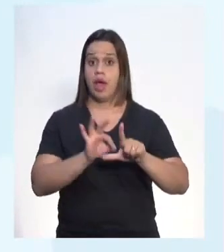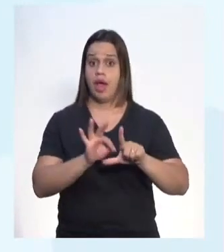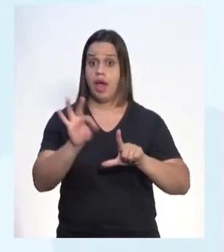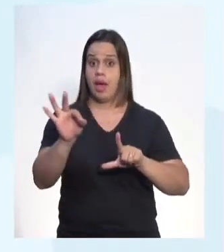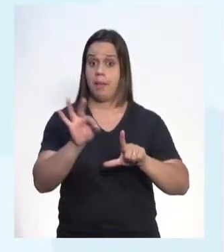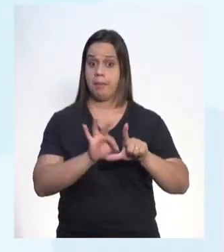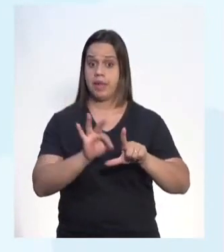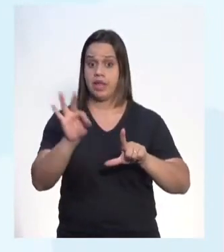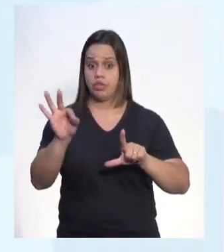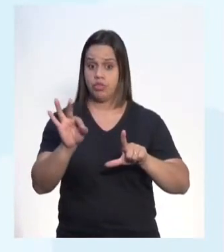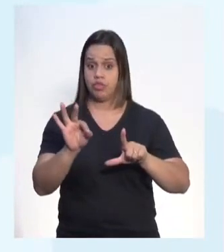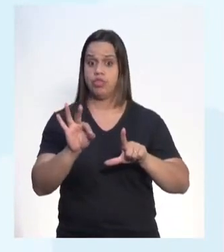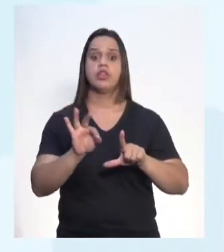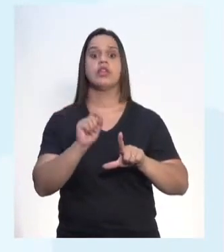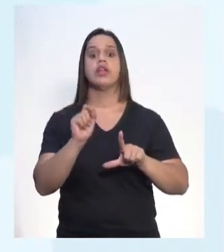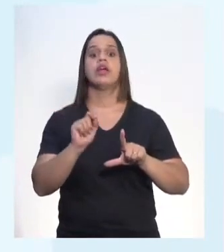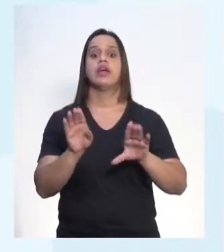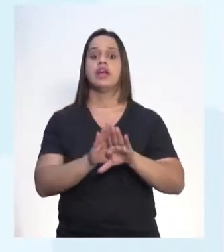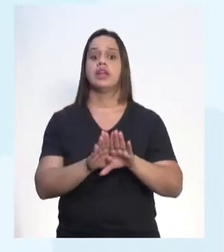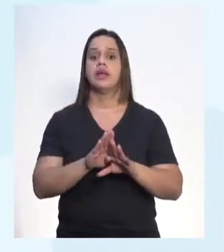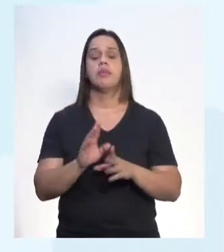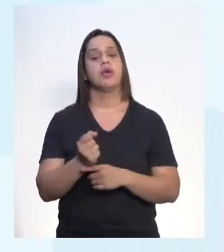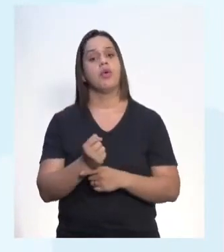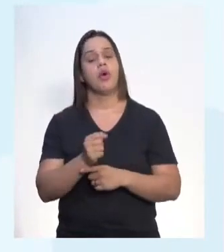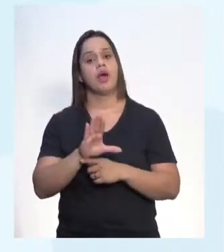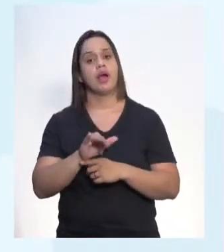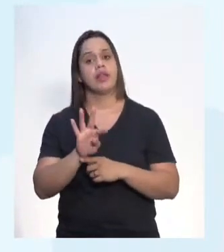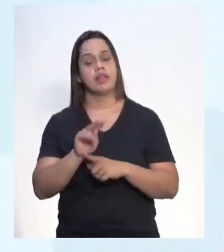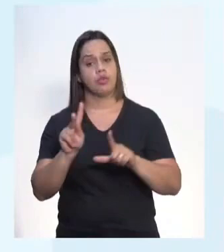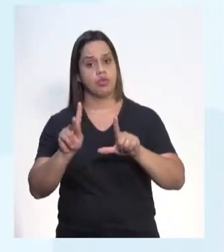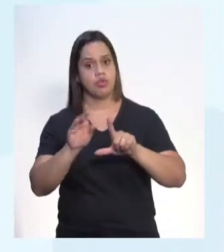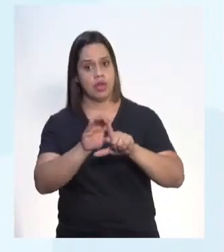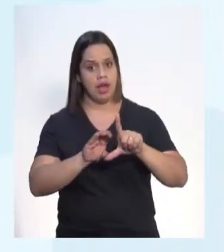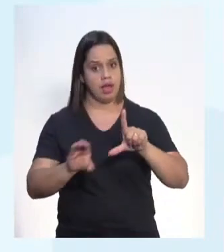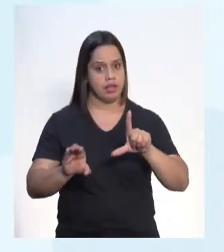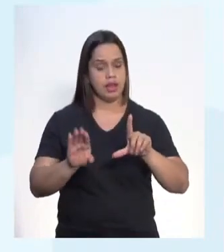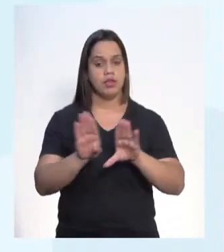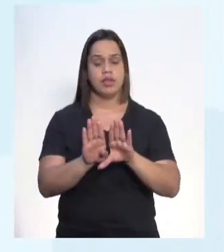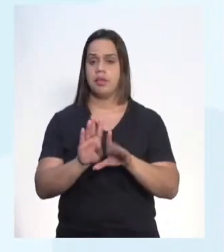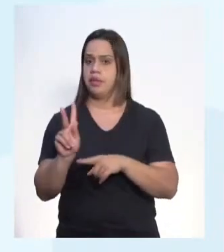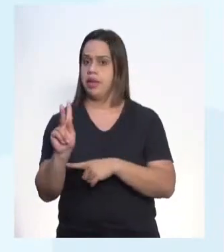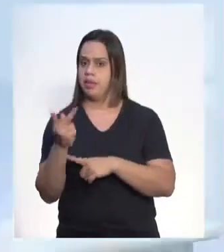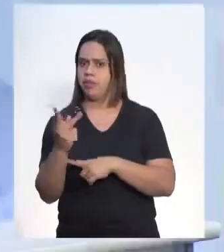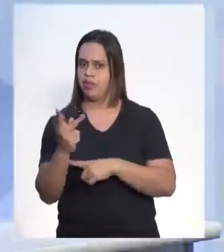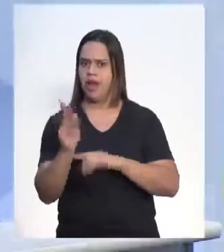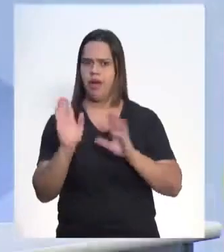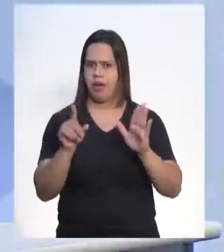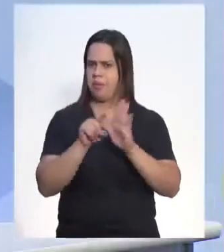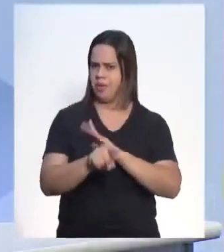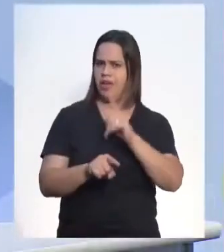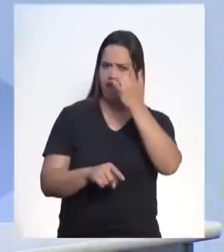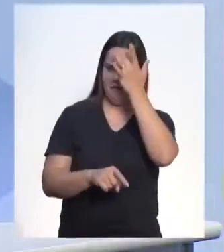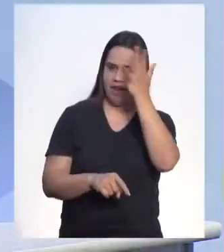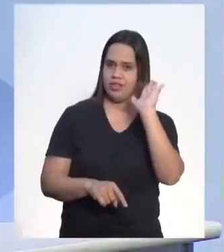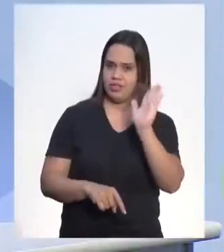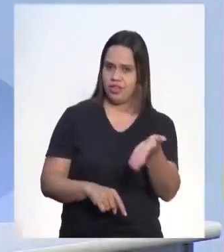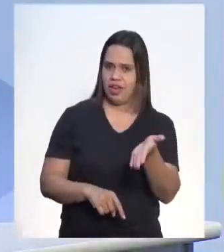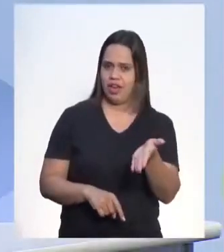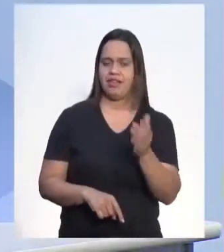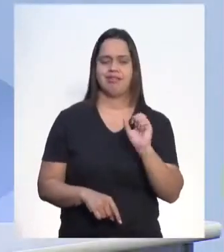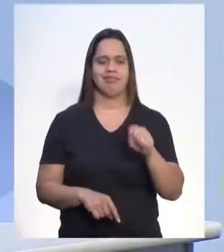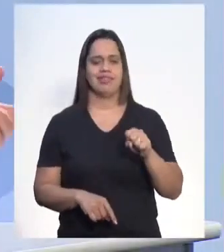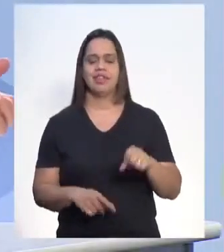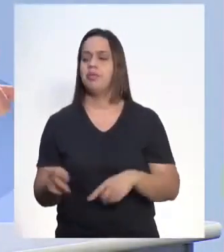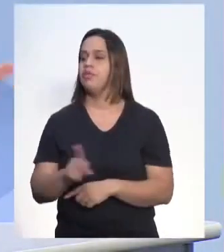dos catetos e qual a medida da hipotenusa? Ah, tá fácil, não tá não, pessoal?